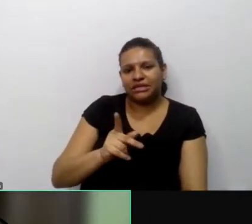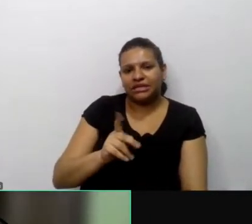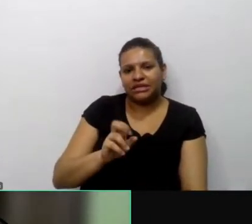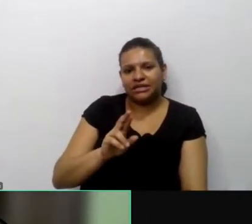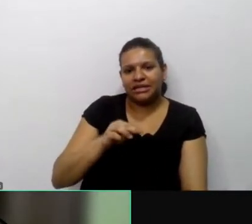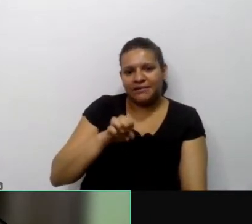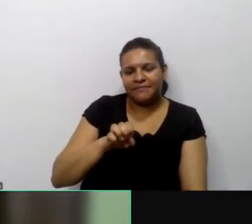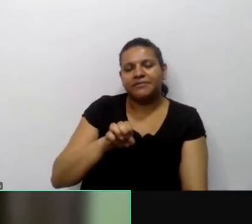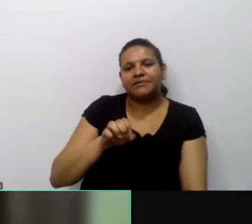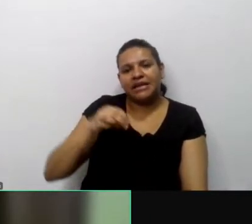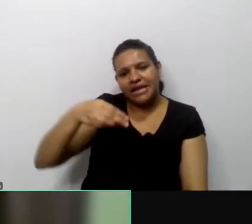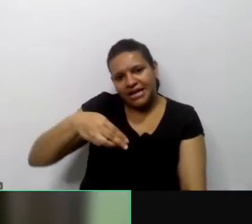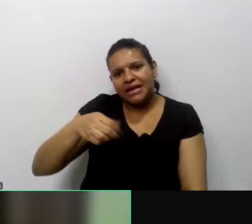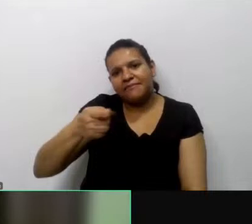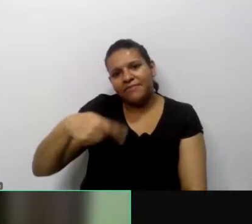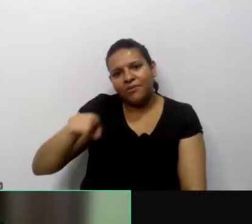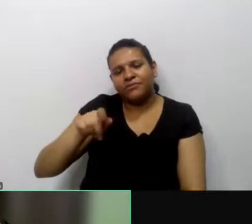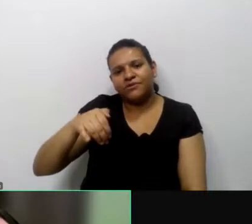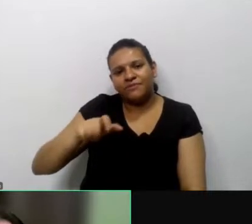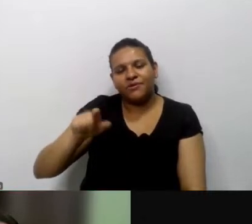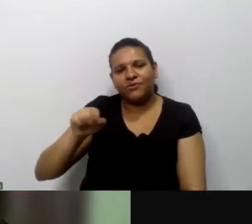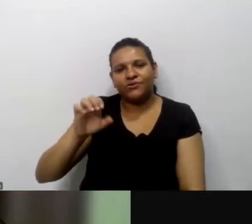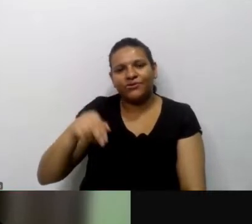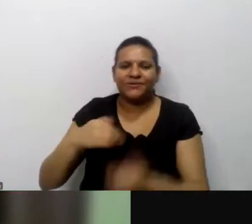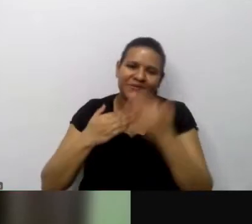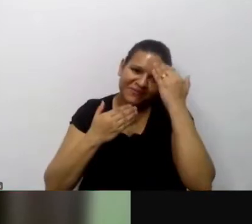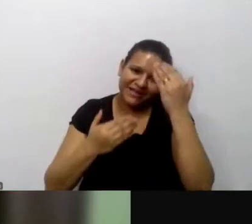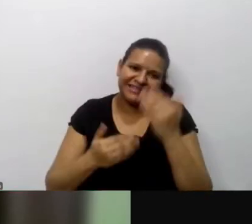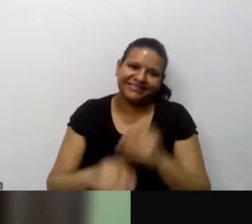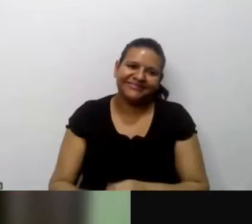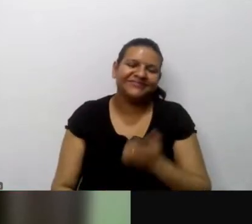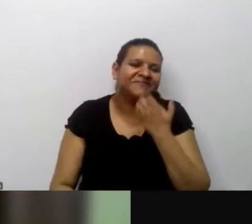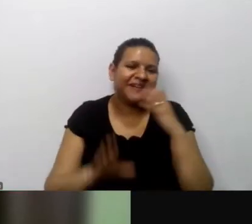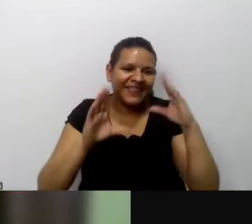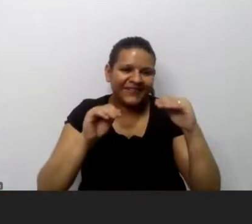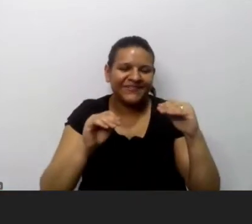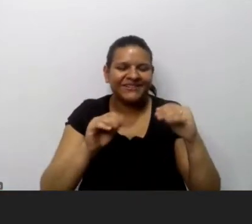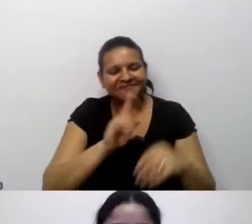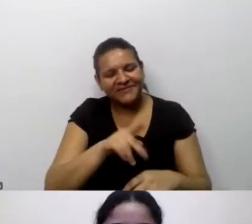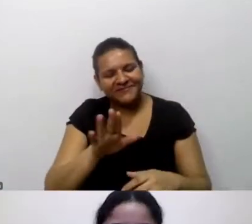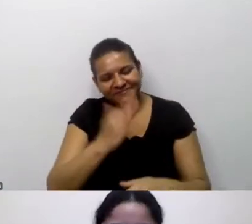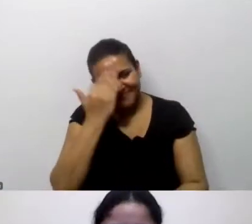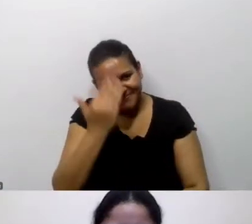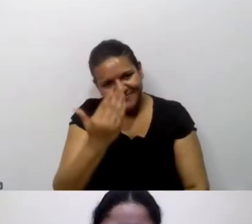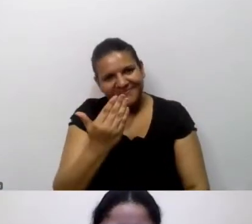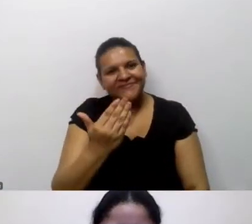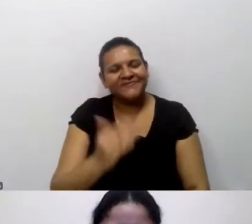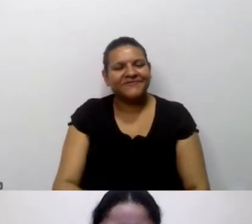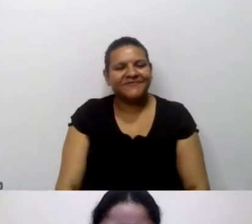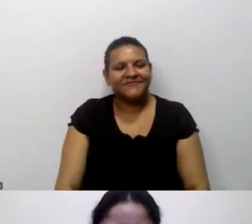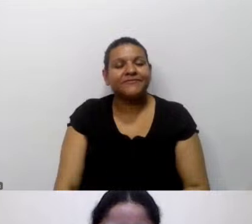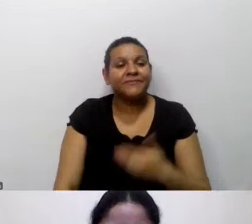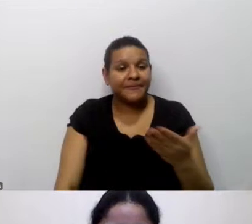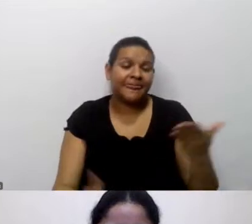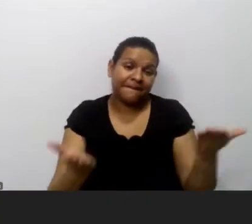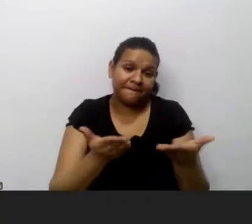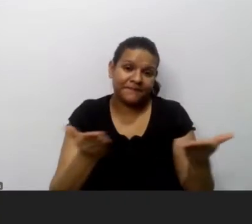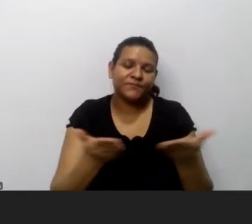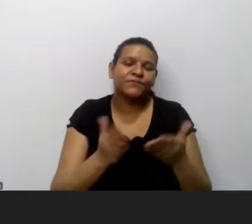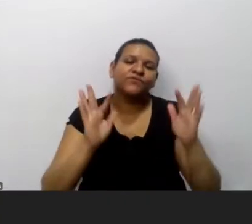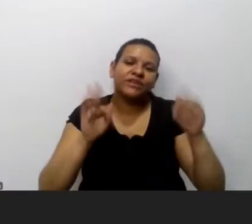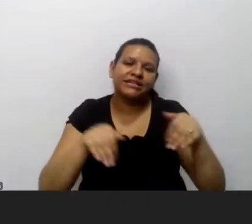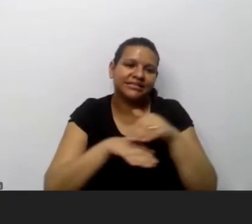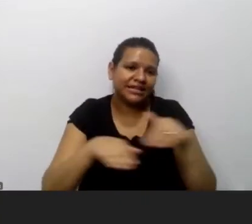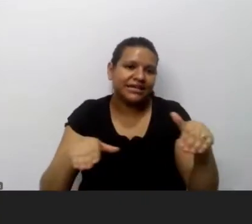professorguilhermem.gmail.com. Muito obrigado pela oportunidade e boa noite a todos. Perfeito. Boa noite, professor. Muito obrigado. Assim nós encerramos